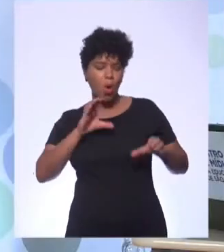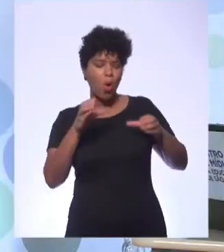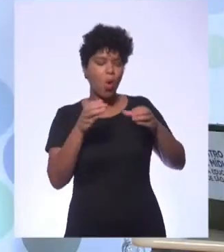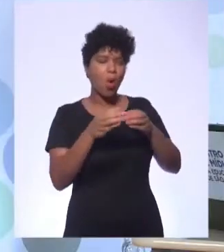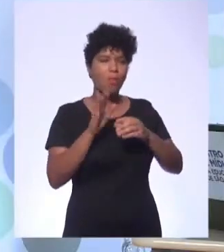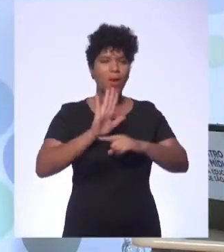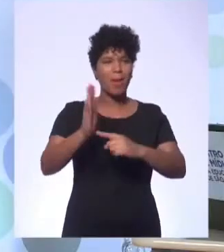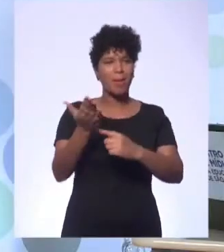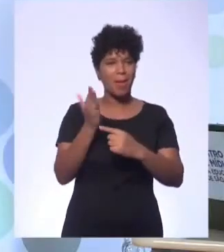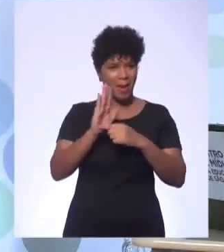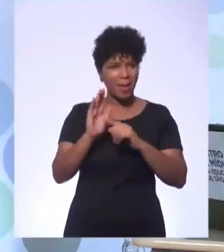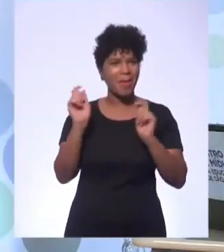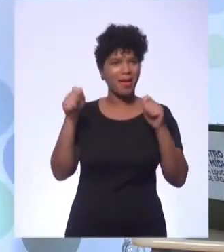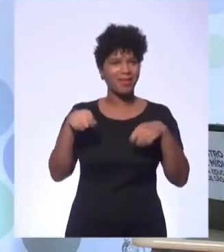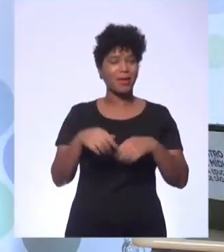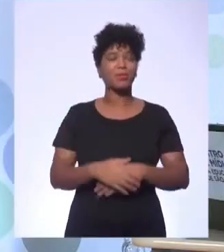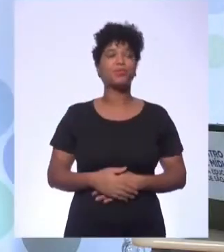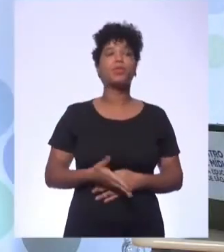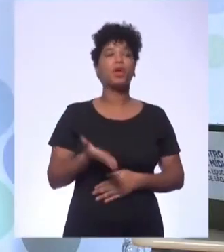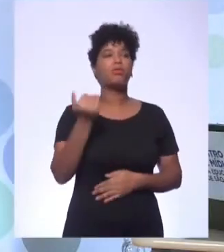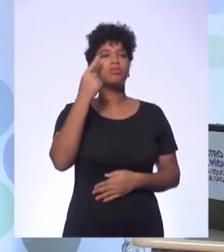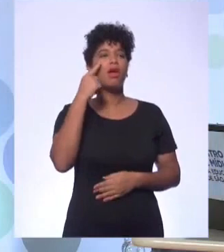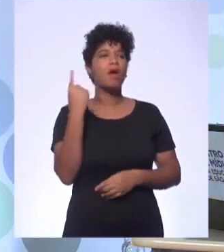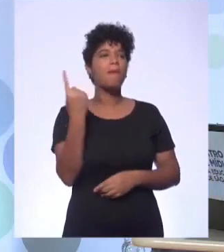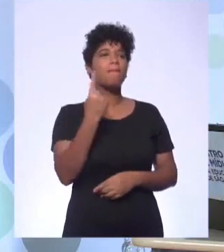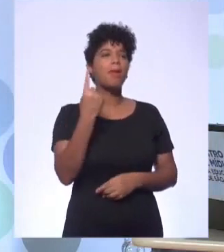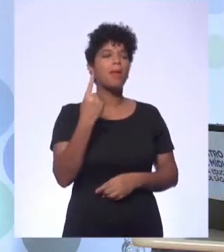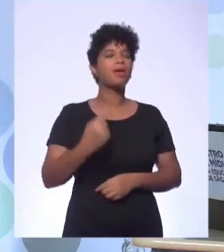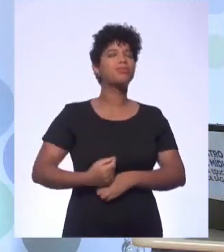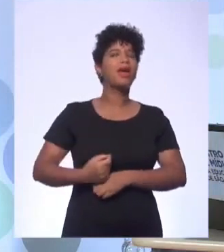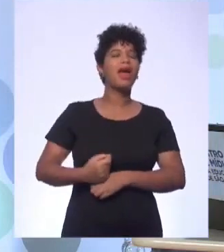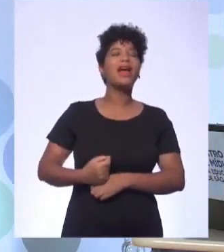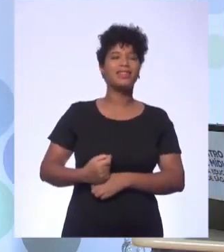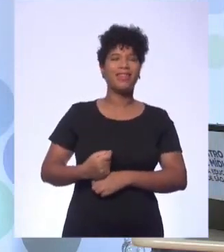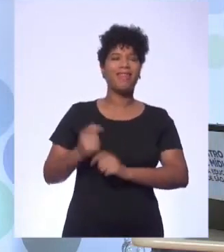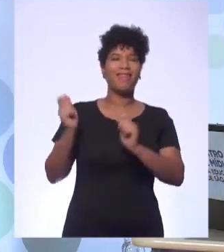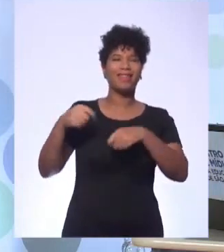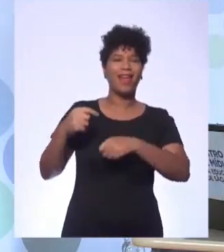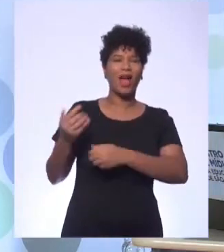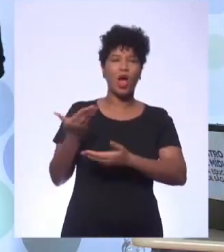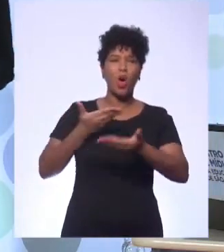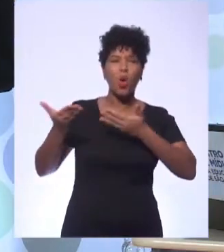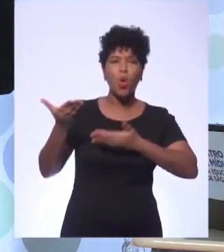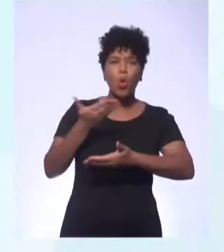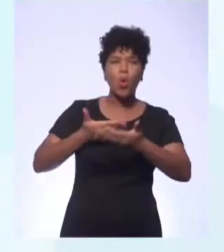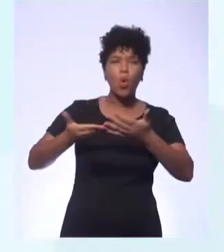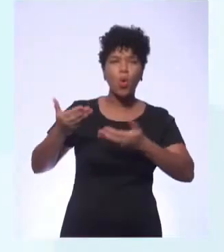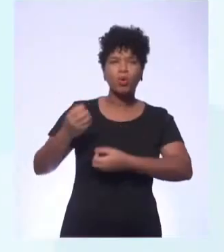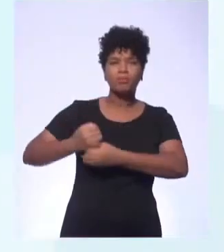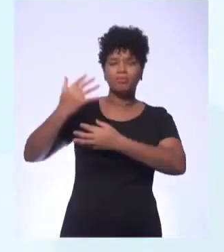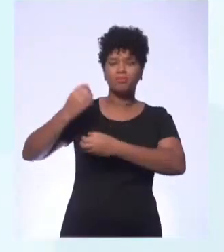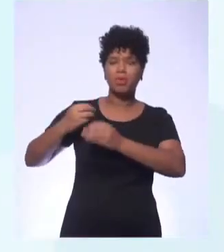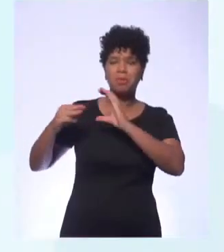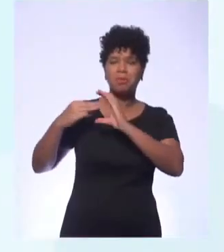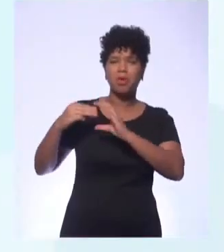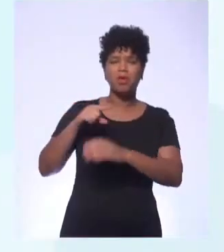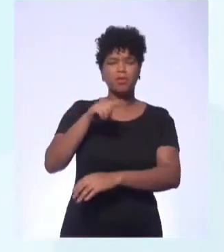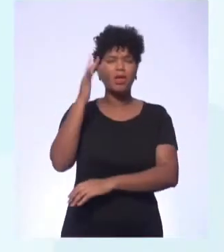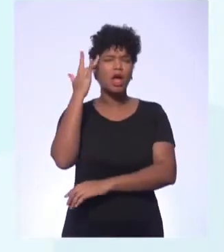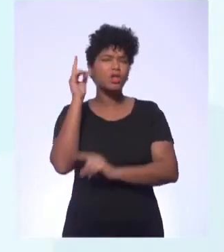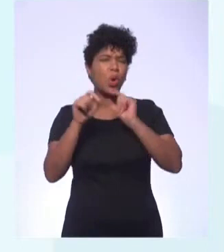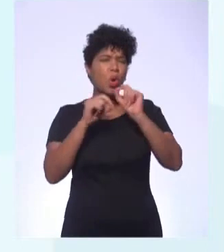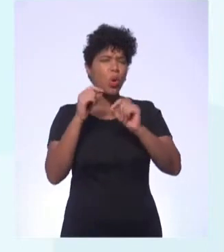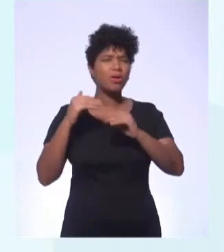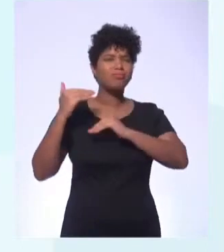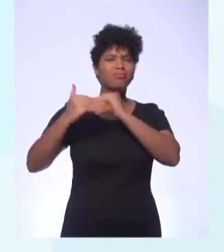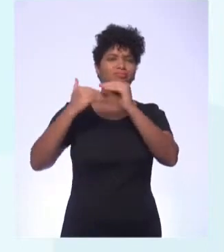colaborativas. Agora, vamos começar pela primeira interação pelo chat na aula de hoje. O que vocês entendem por processo de criação em